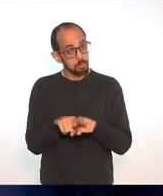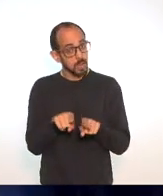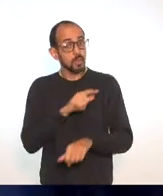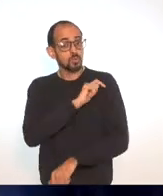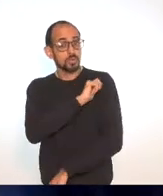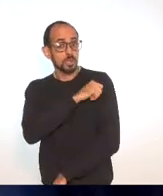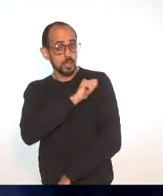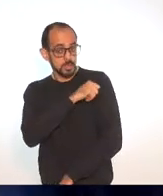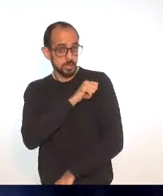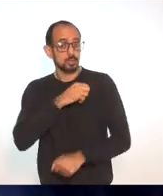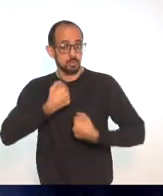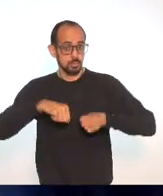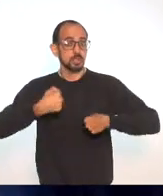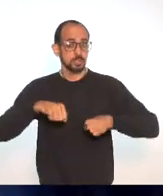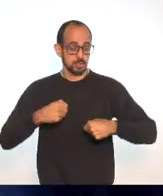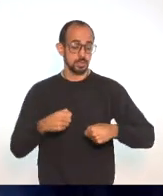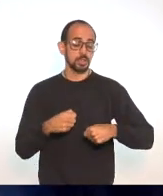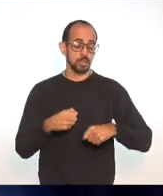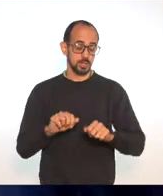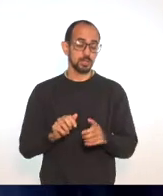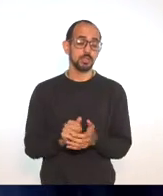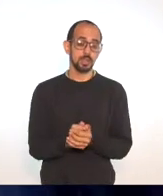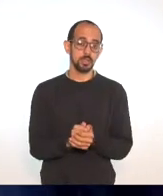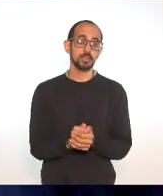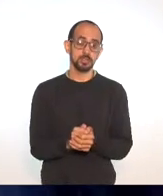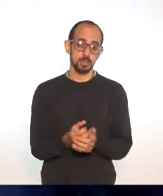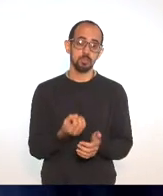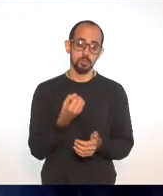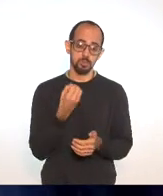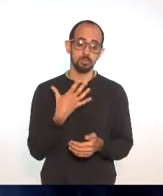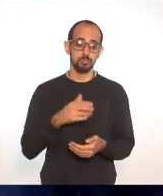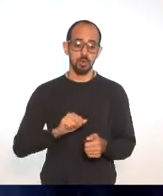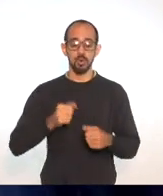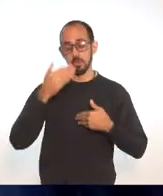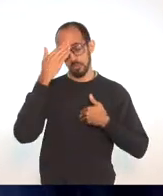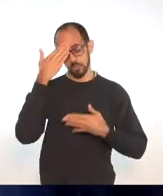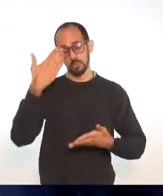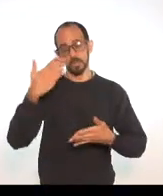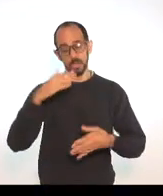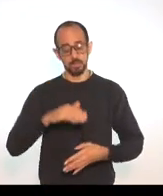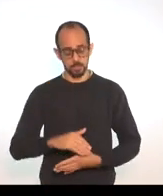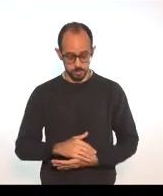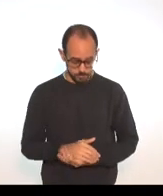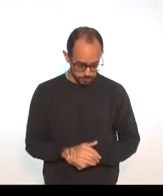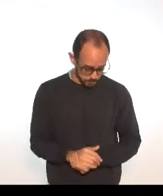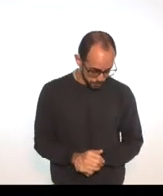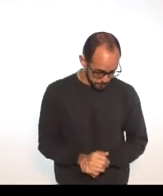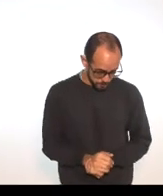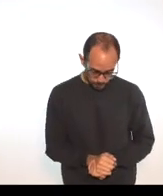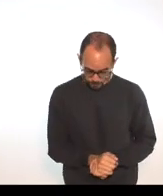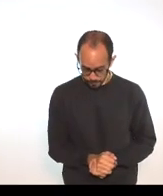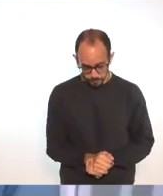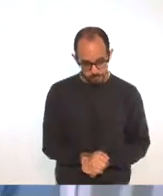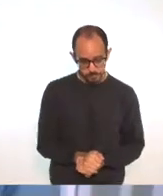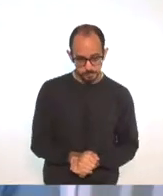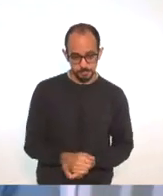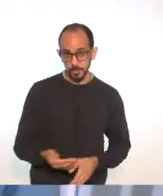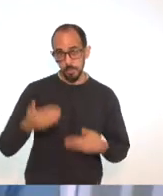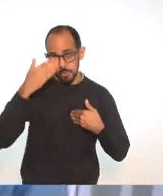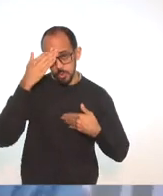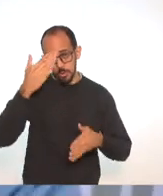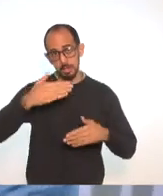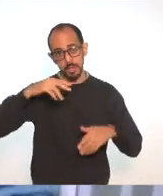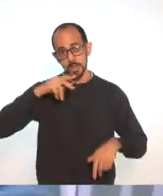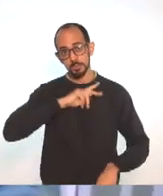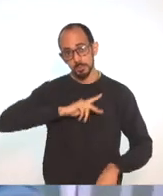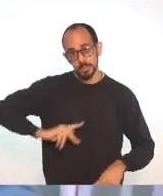gentil consigo correr Metrópole em busca do fortalecimento da gestão Metropolitana Muito obrigado assim ó antes Obrigado no Presidente Bernardo